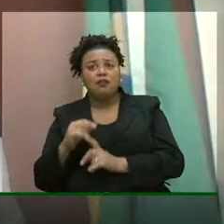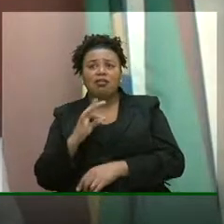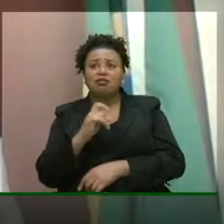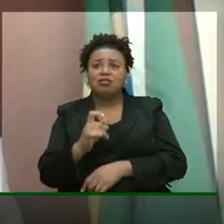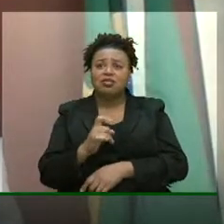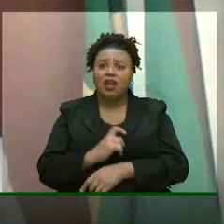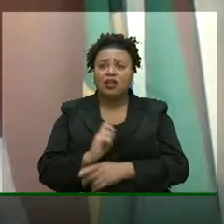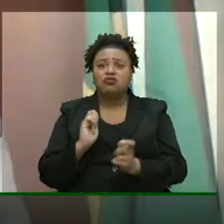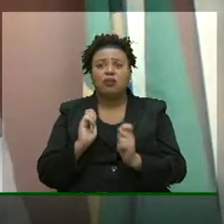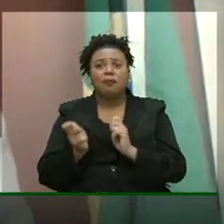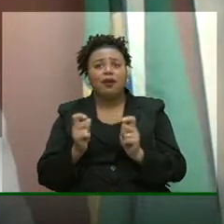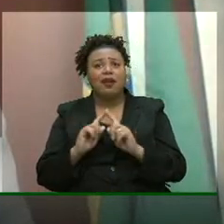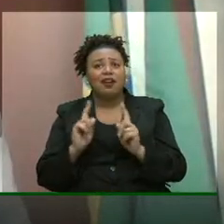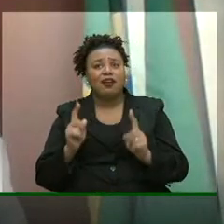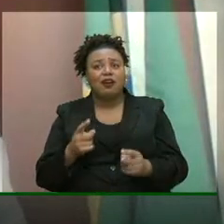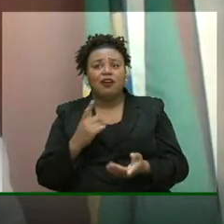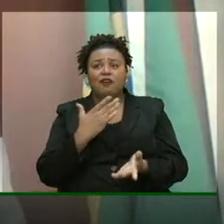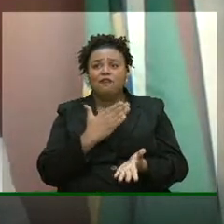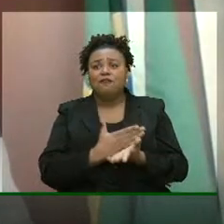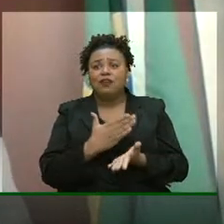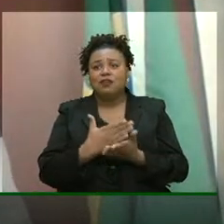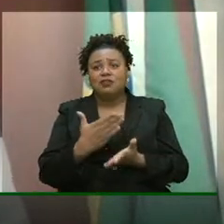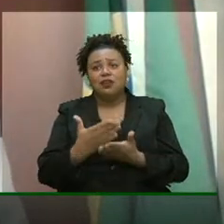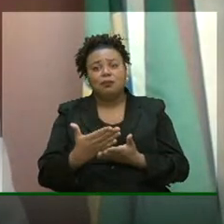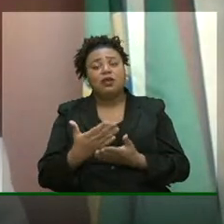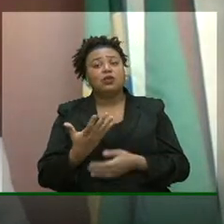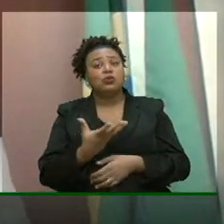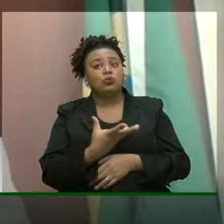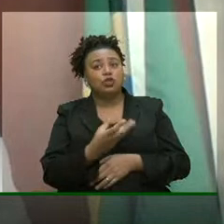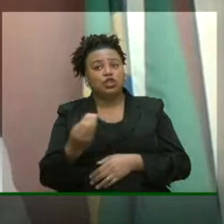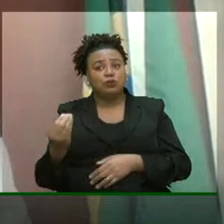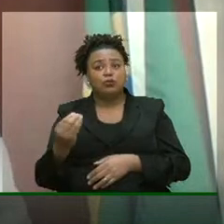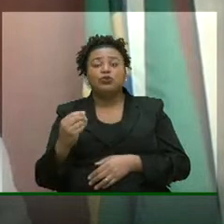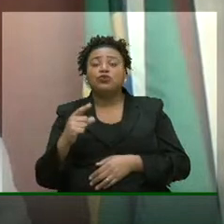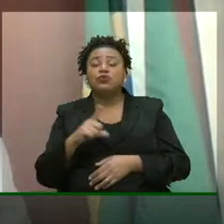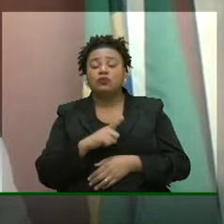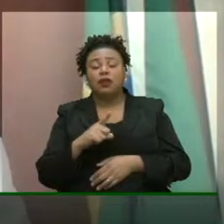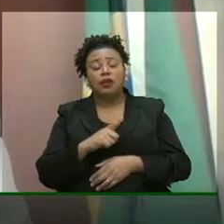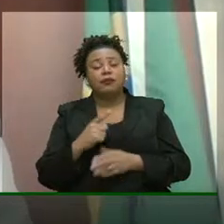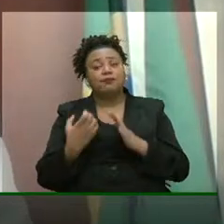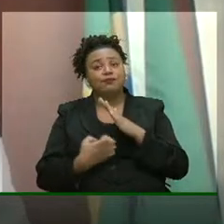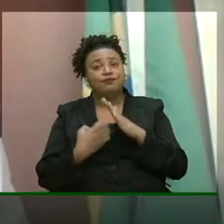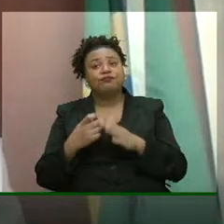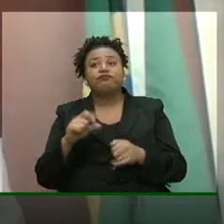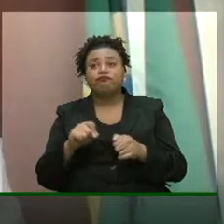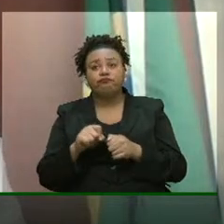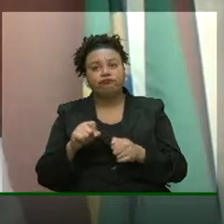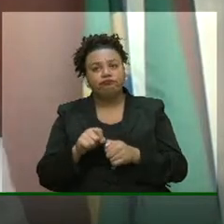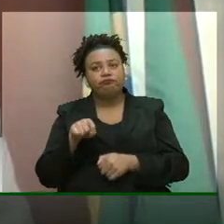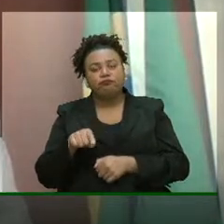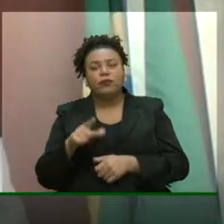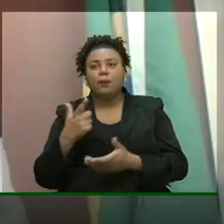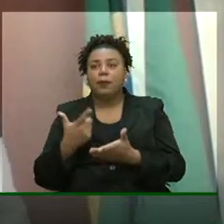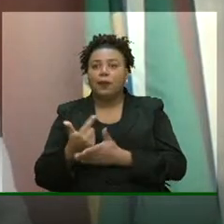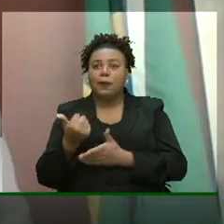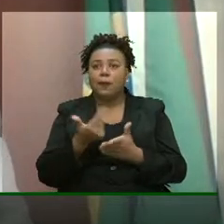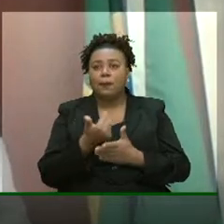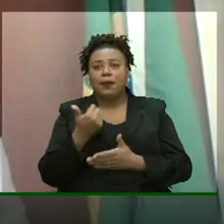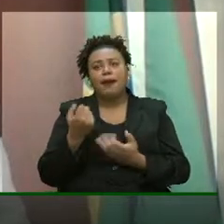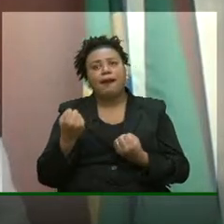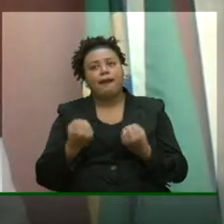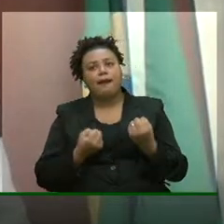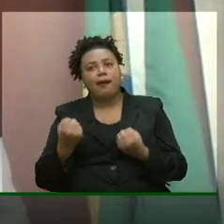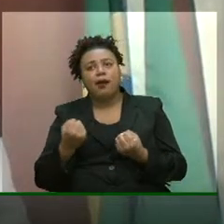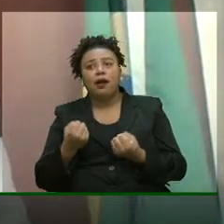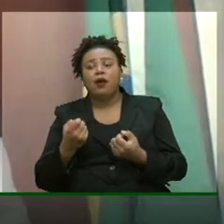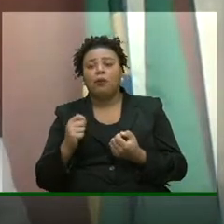de pessoal, financiamentos, né, que muitos destes empreendedores tiveram que fazer para adquirir veículos